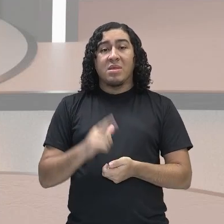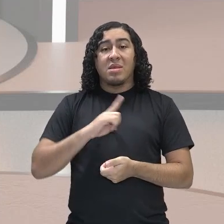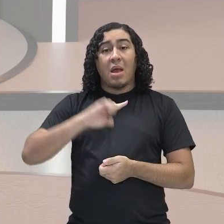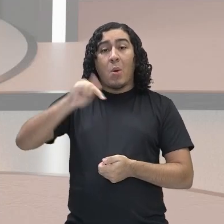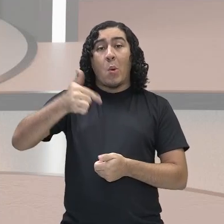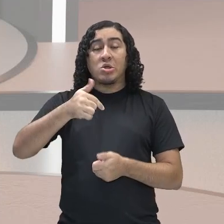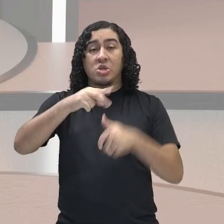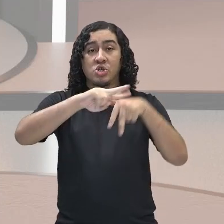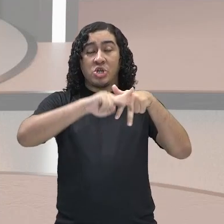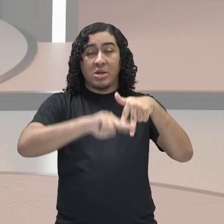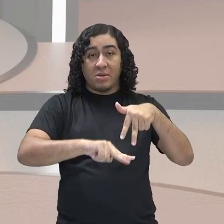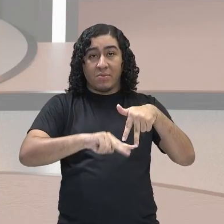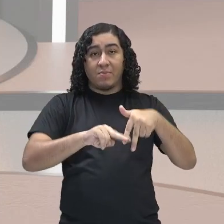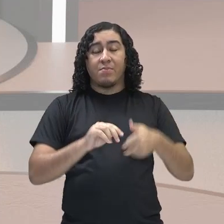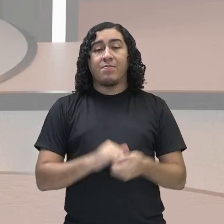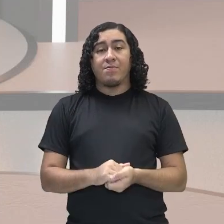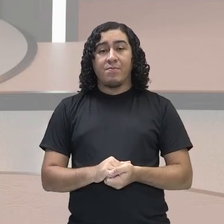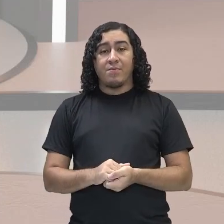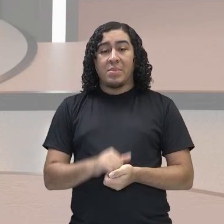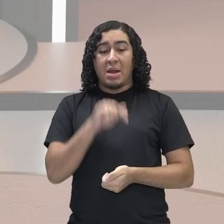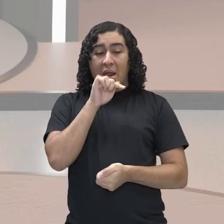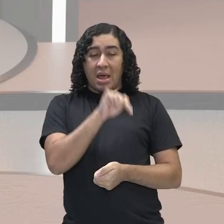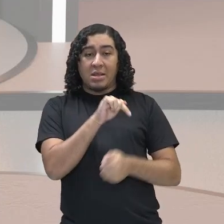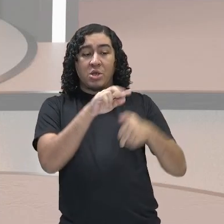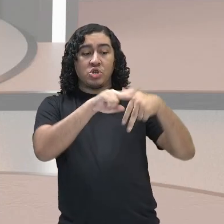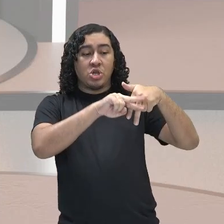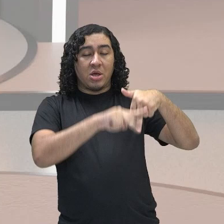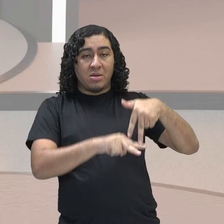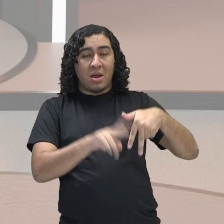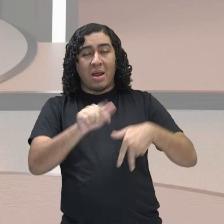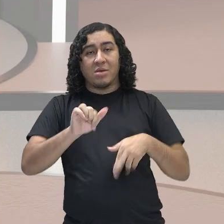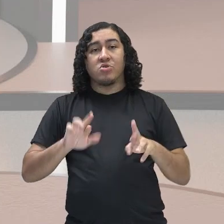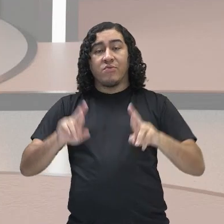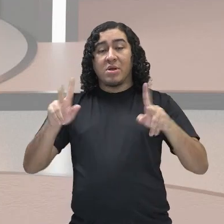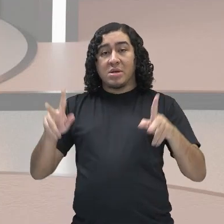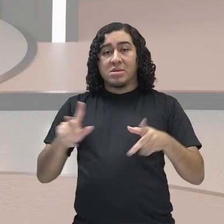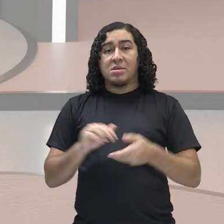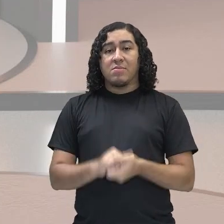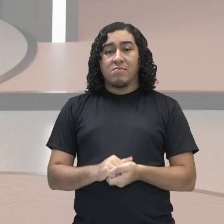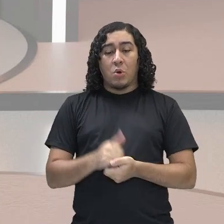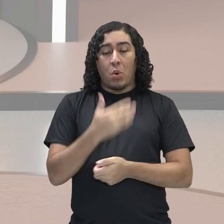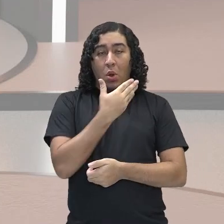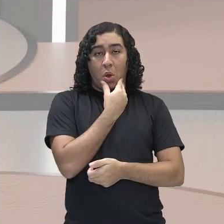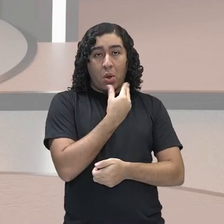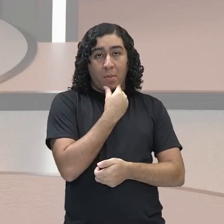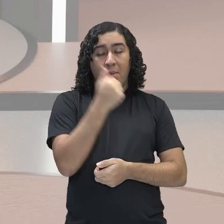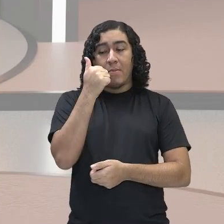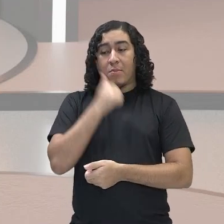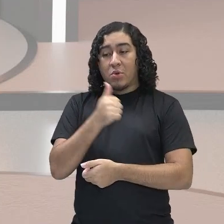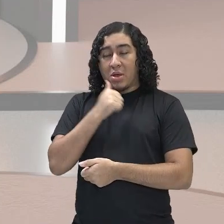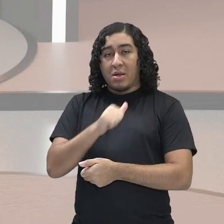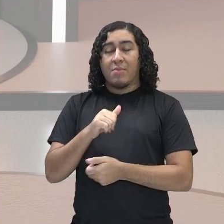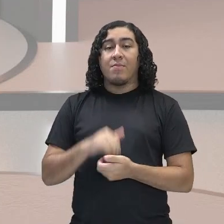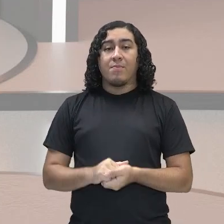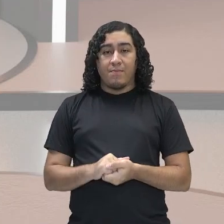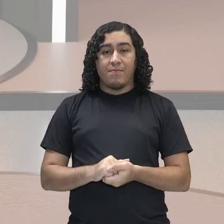de gênero. Essa aí é a diferença entre homens e mulheres,